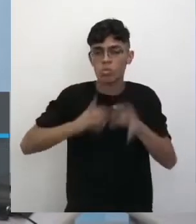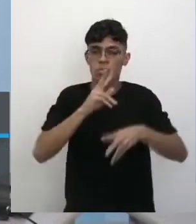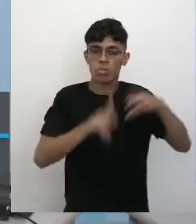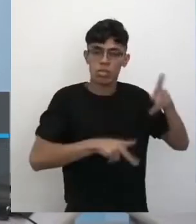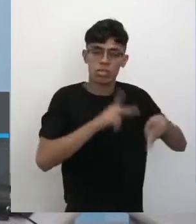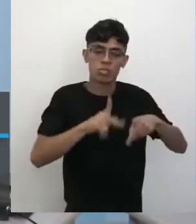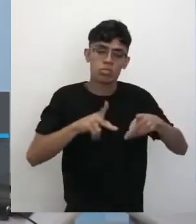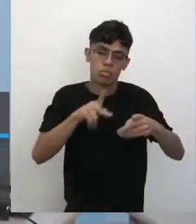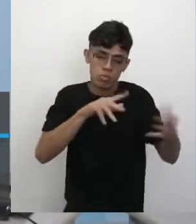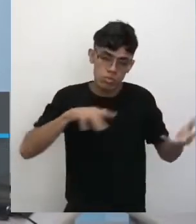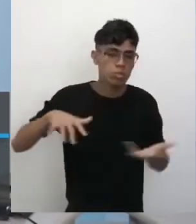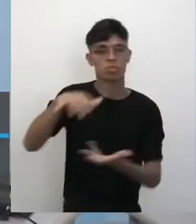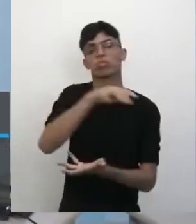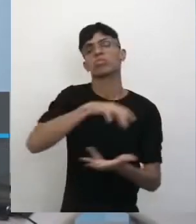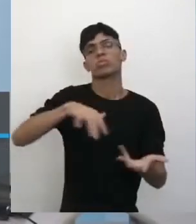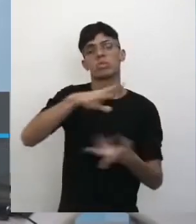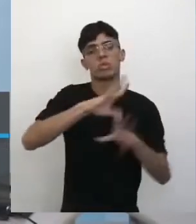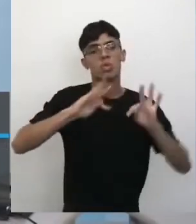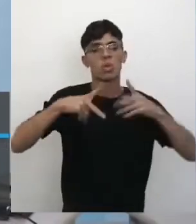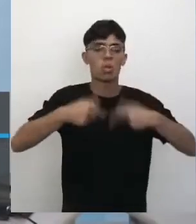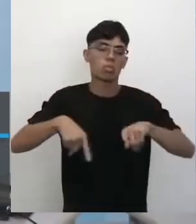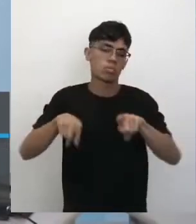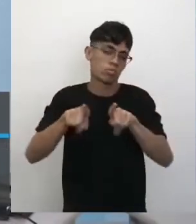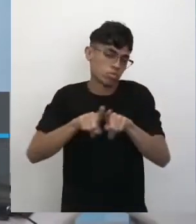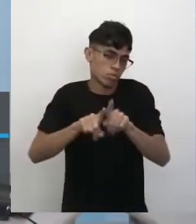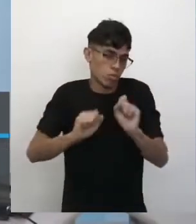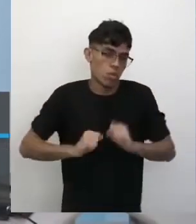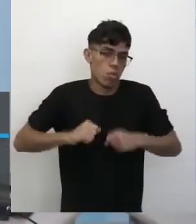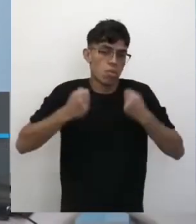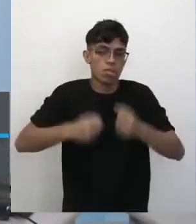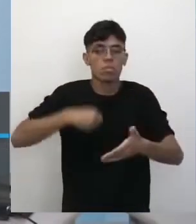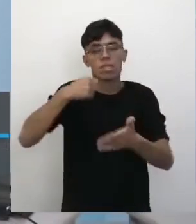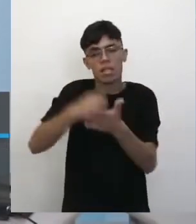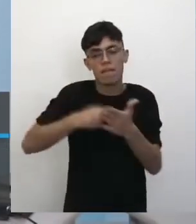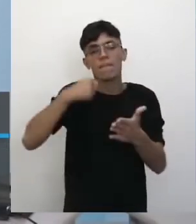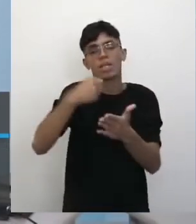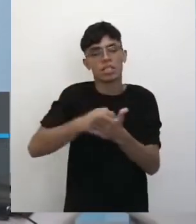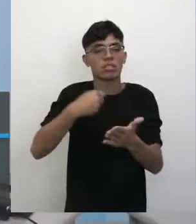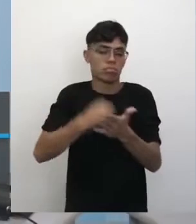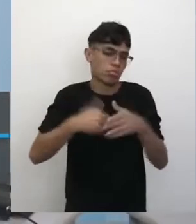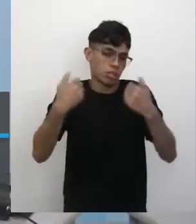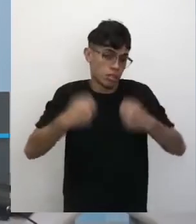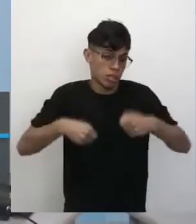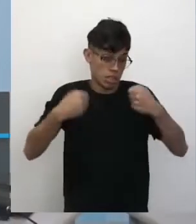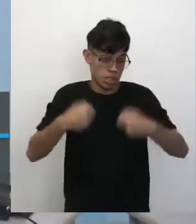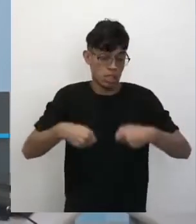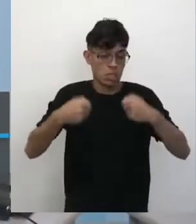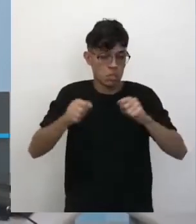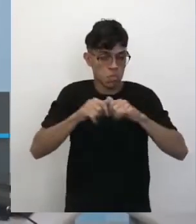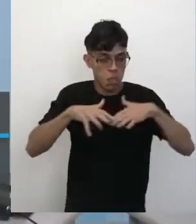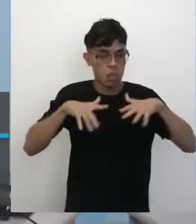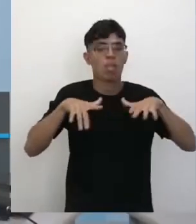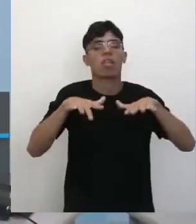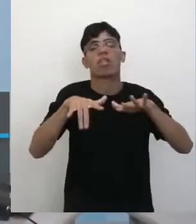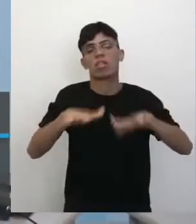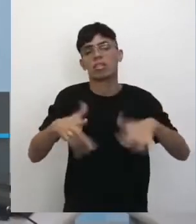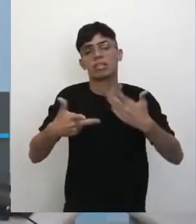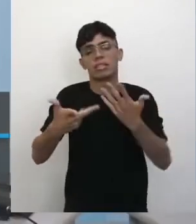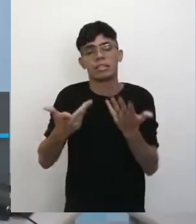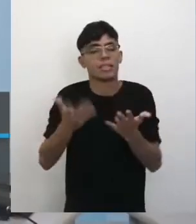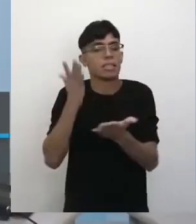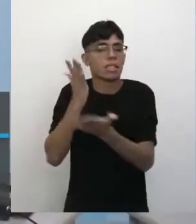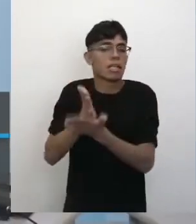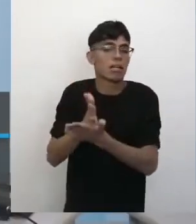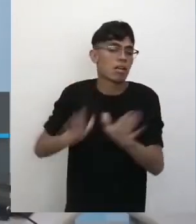de todos os países. Mas é uma luta que precisa ser empreendida e encampada para que deixe de